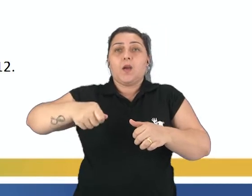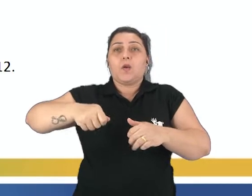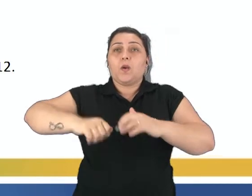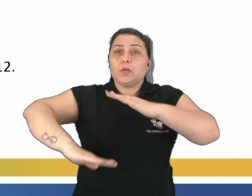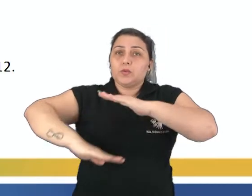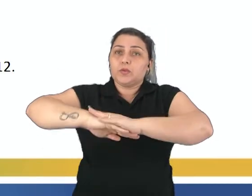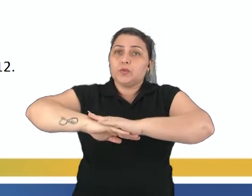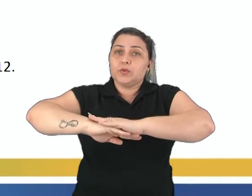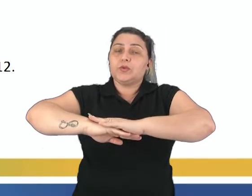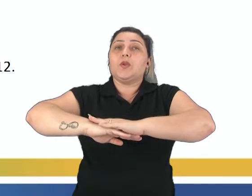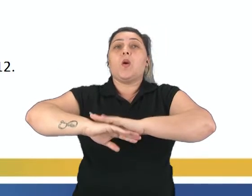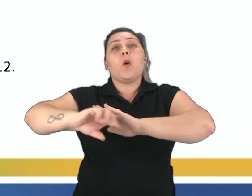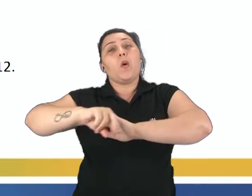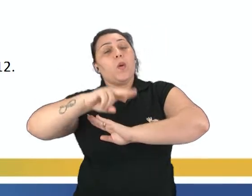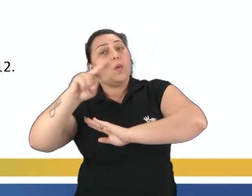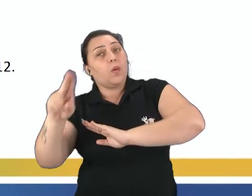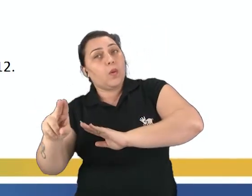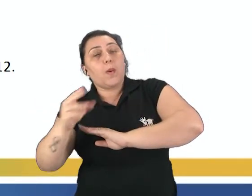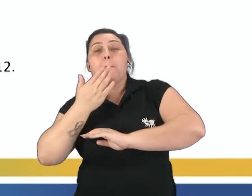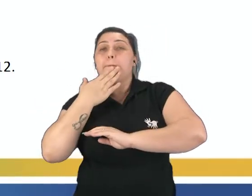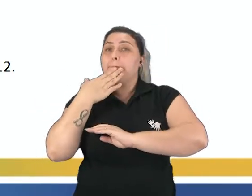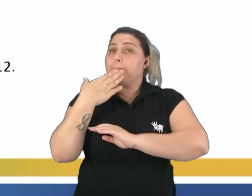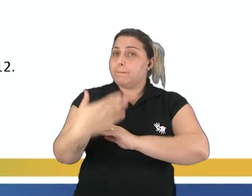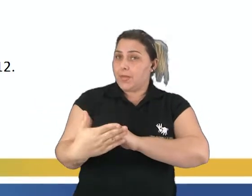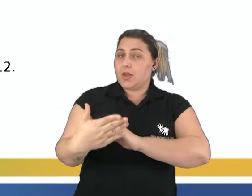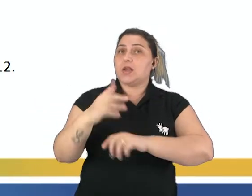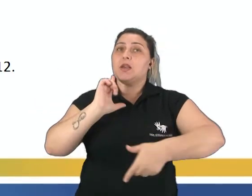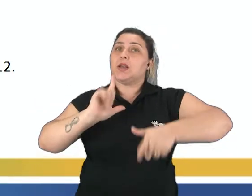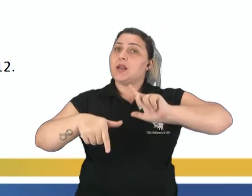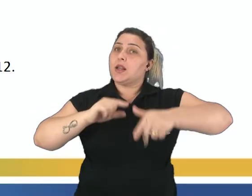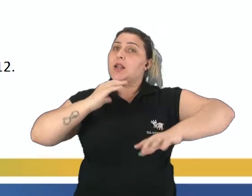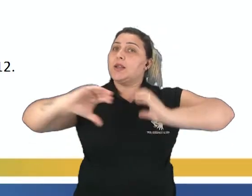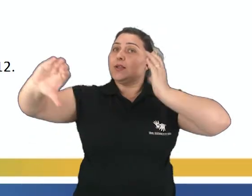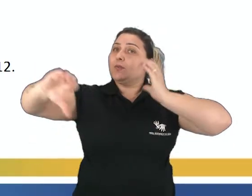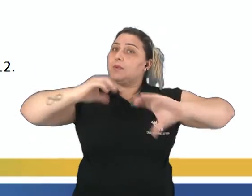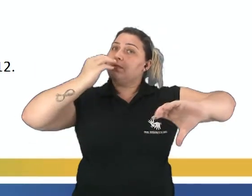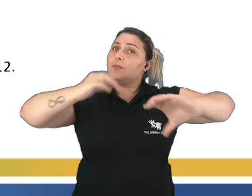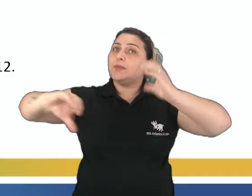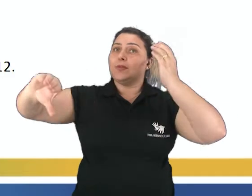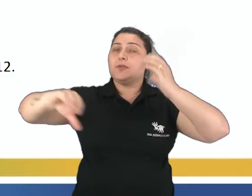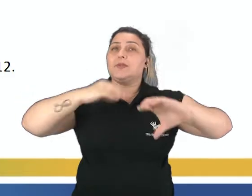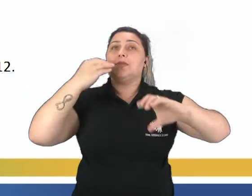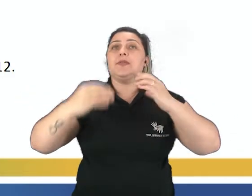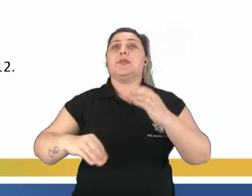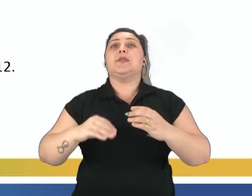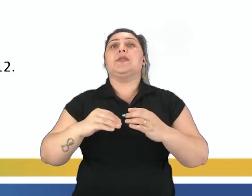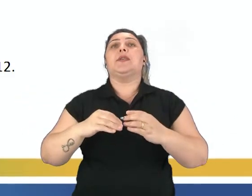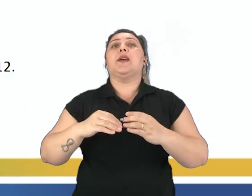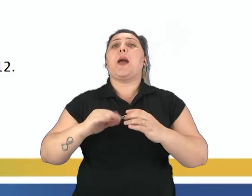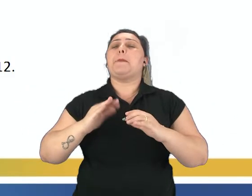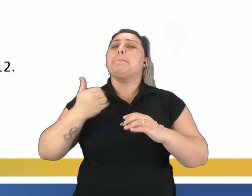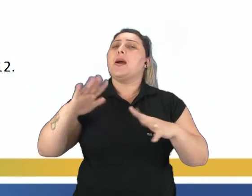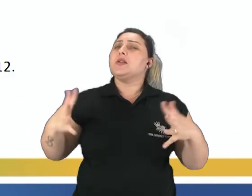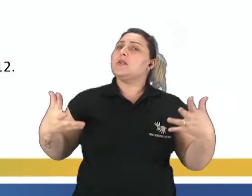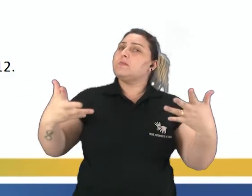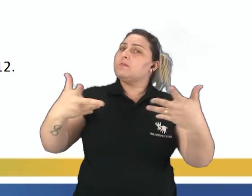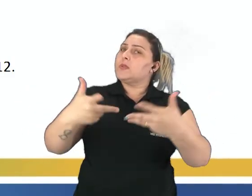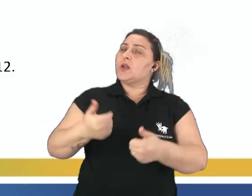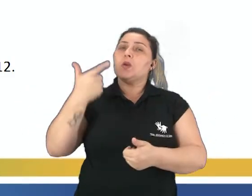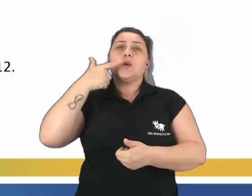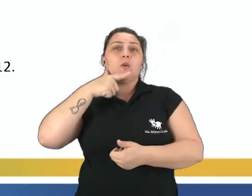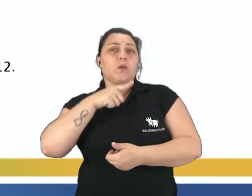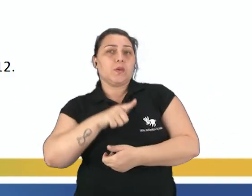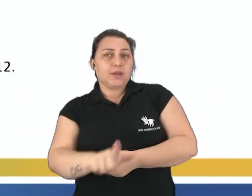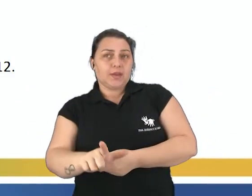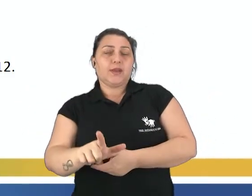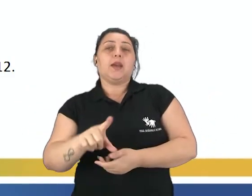chão, ou o que pede a letra de uma música. Os mais habilidosos